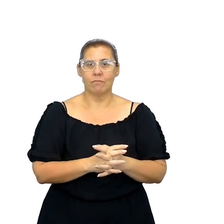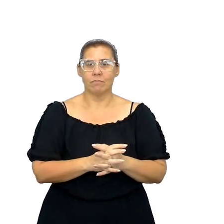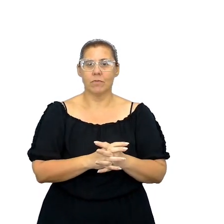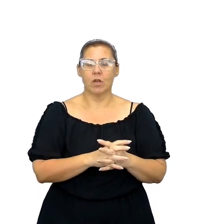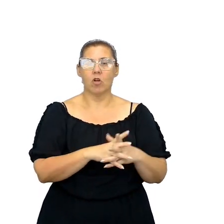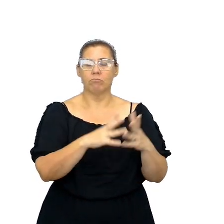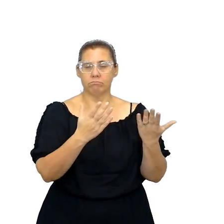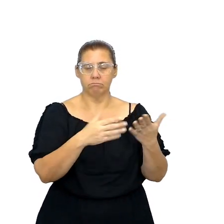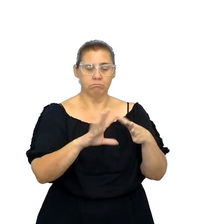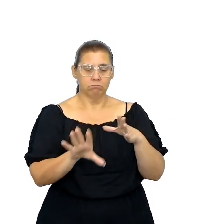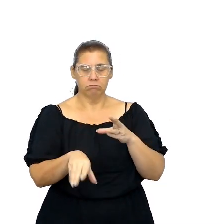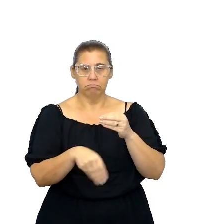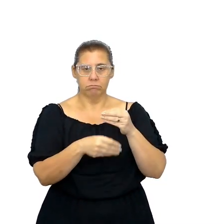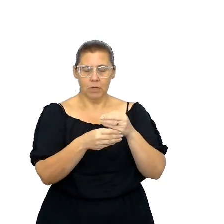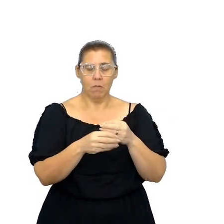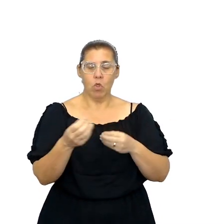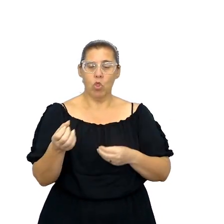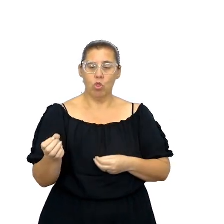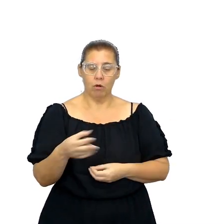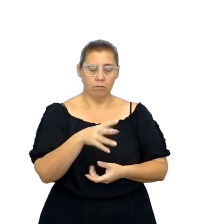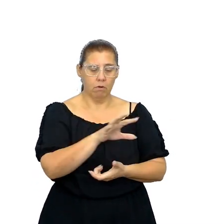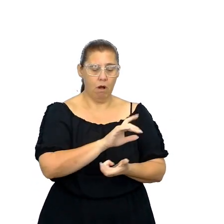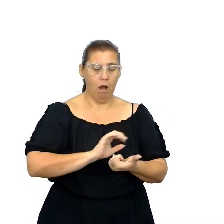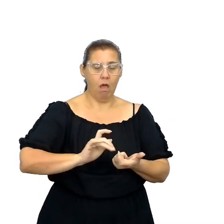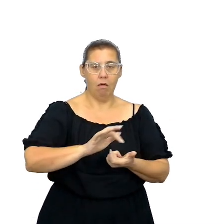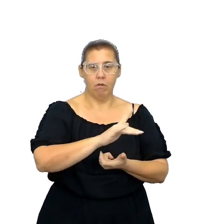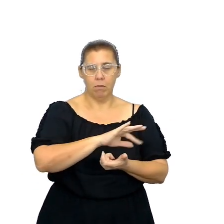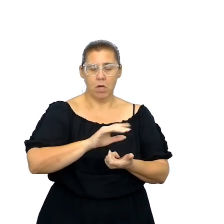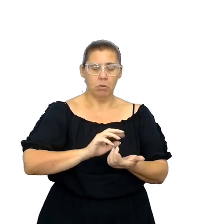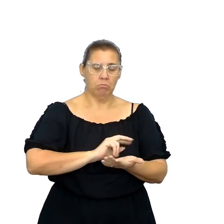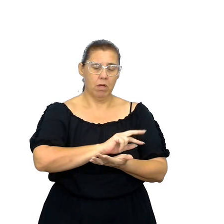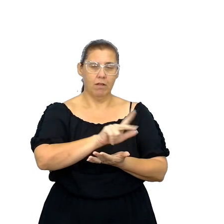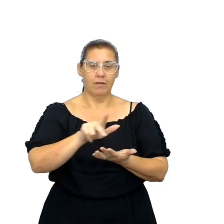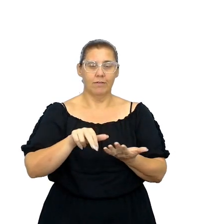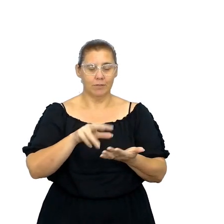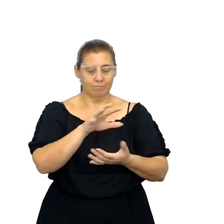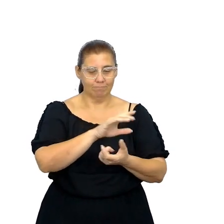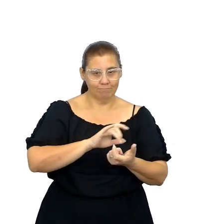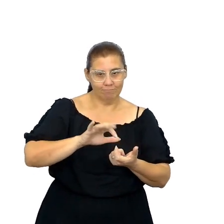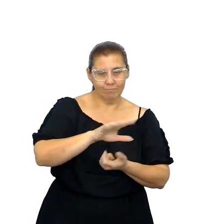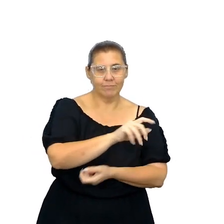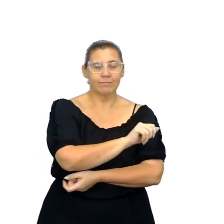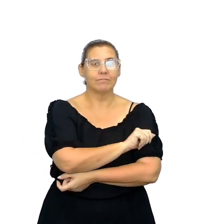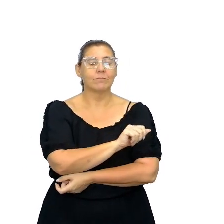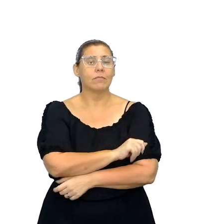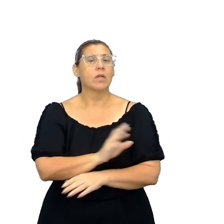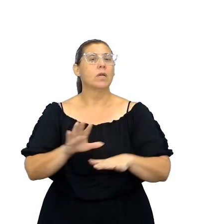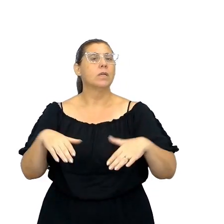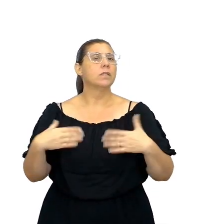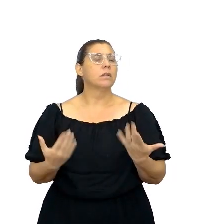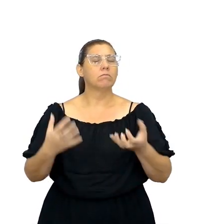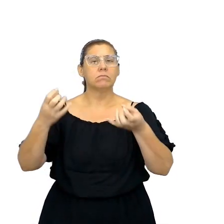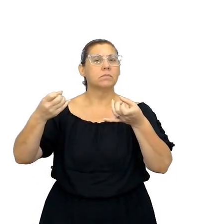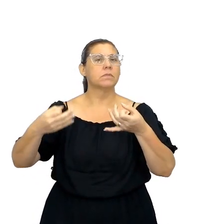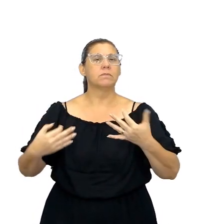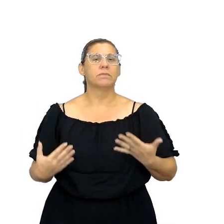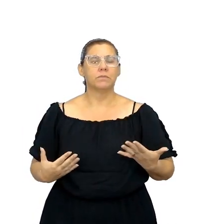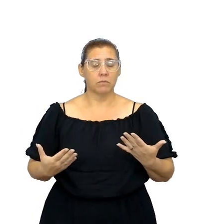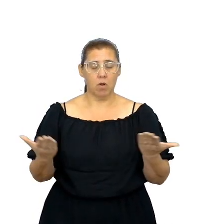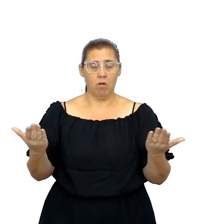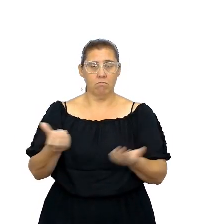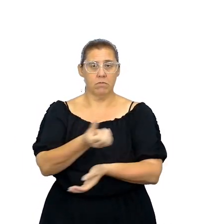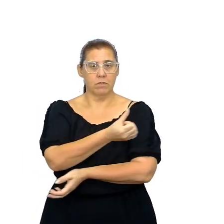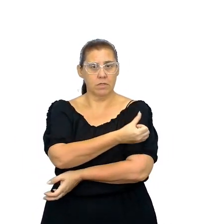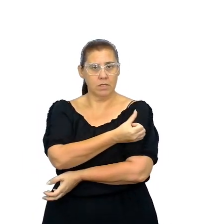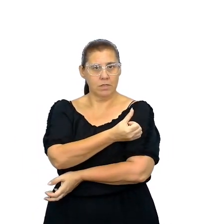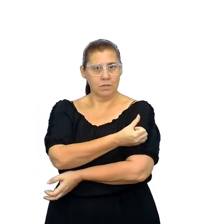para a aplicação de novos letramentos e multiletramentos dos estudantes. Então, quando nós falamos aqui do 6º ano,